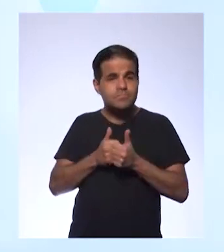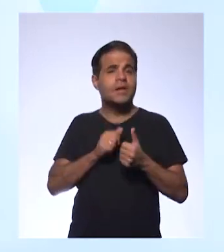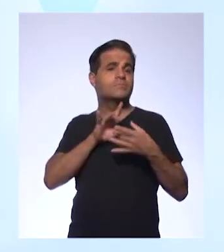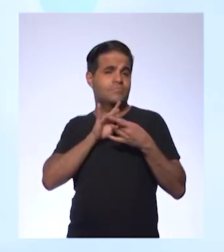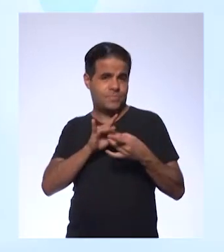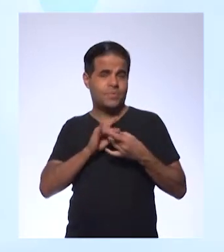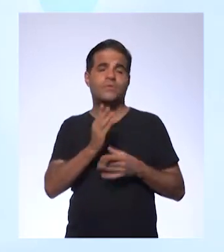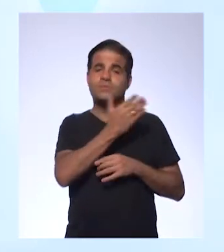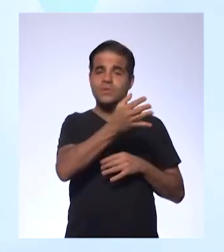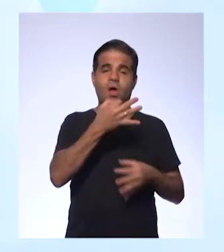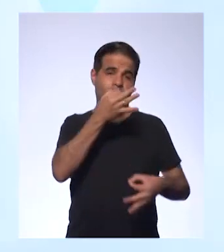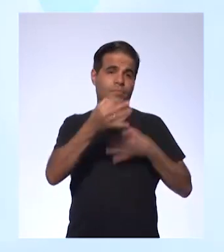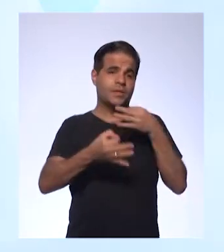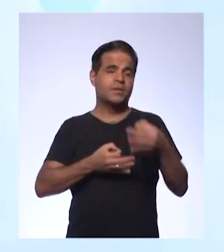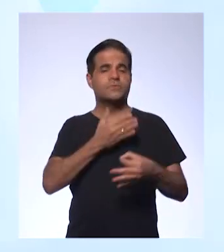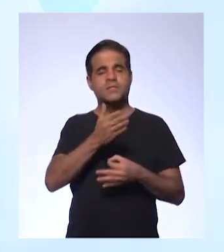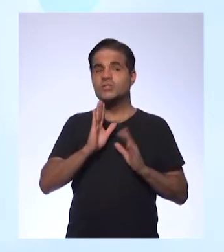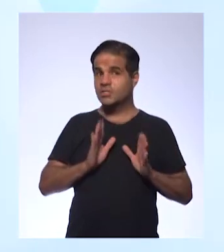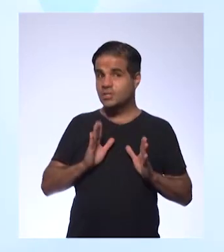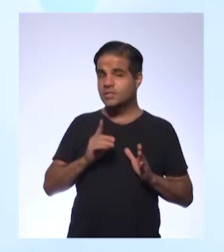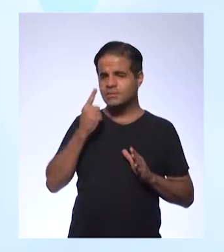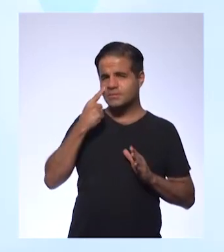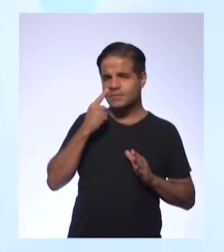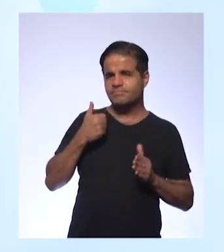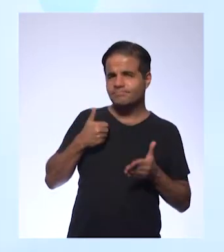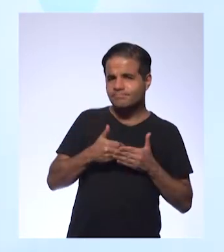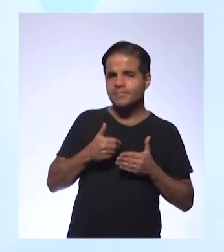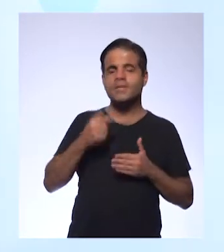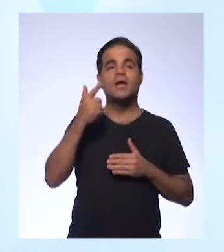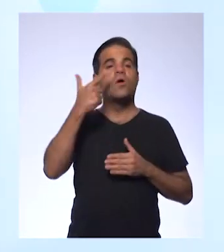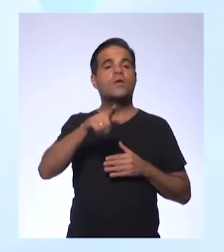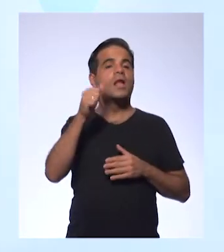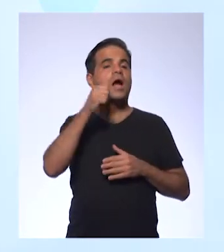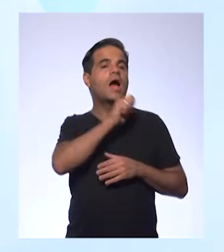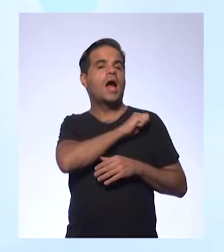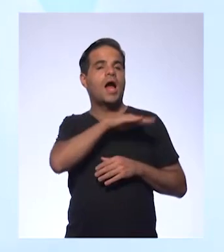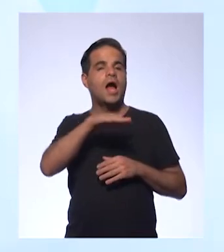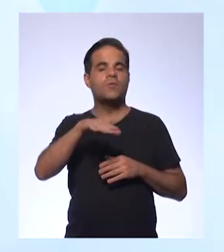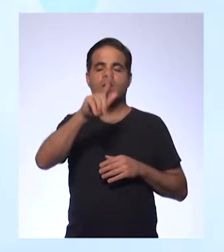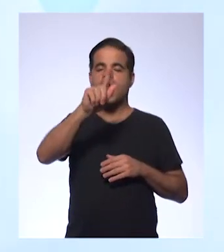a vocês e a opinião de vocês. Então, já, vocês vão conhecer a aluna Gabriele,